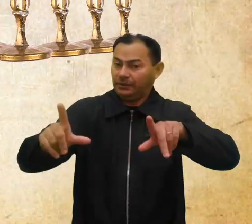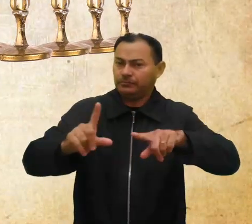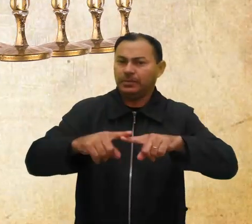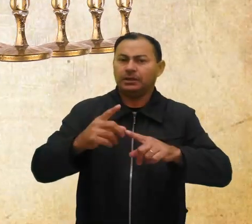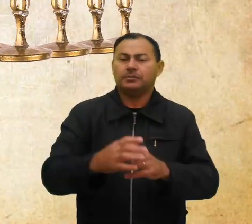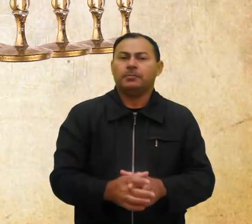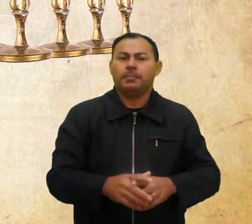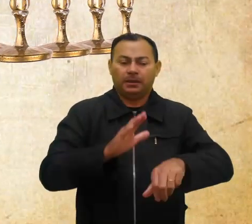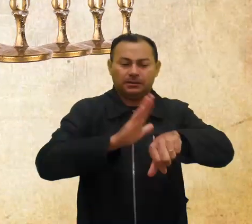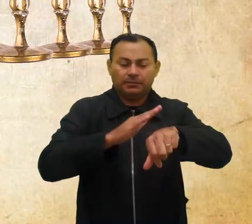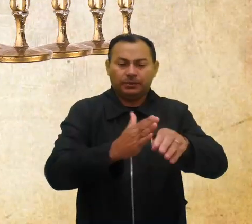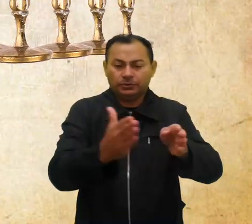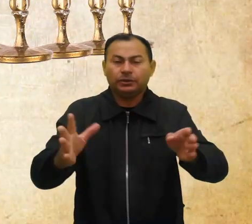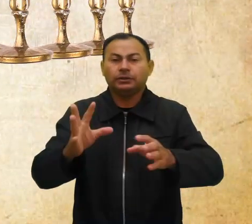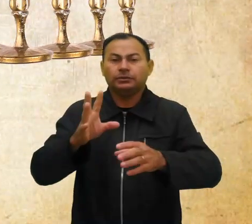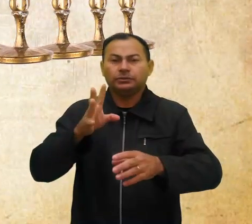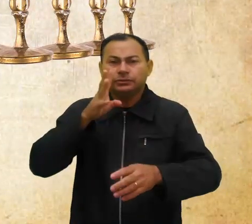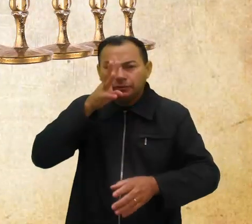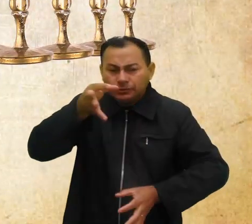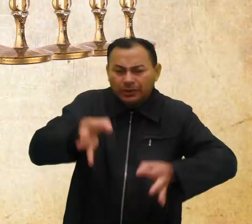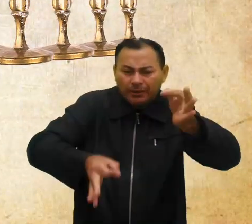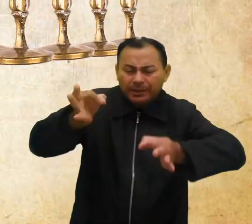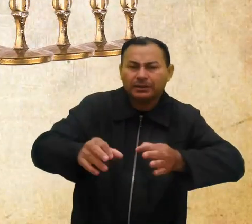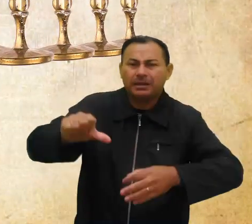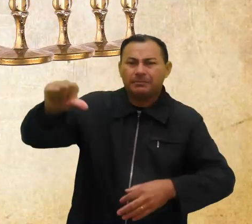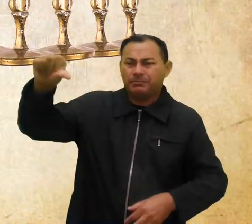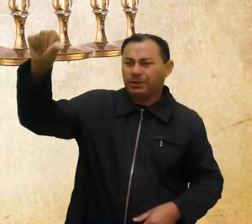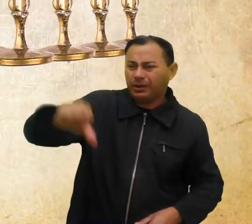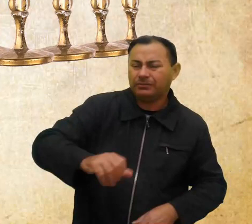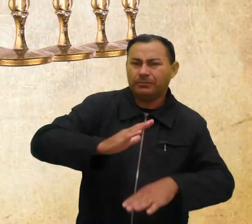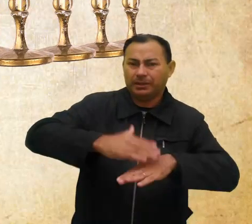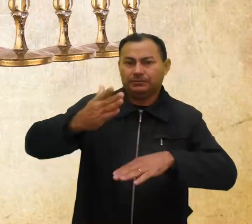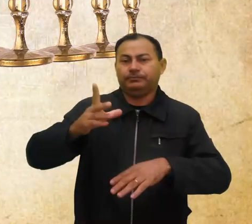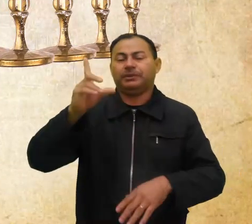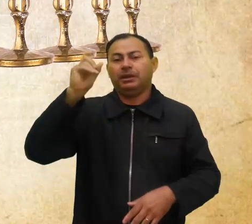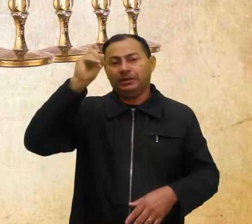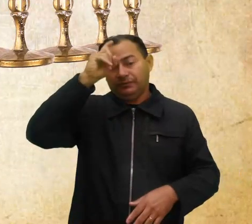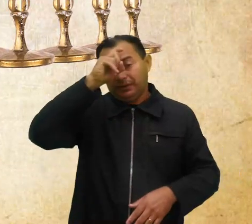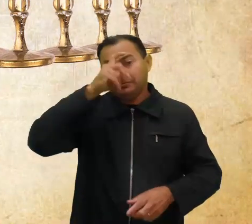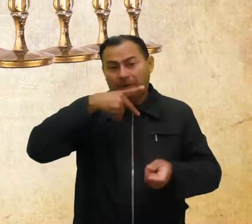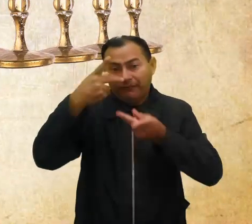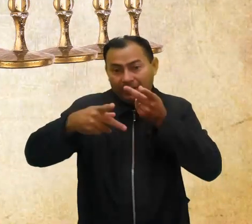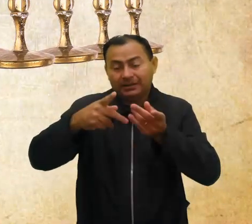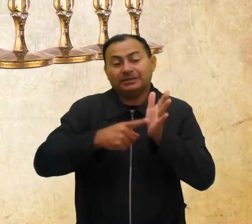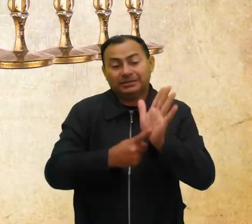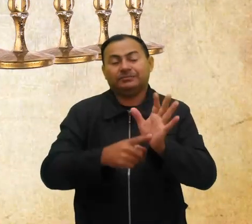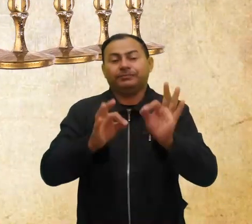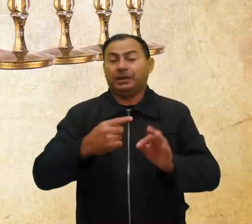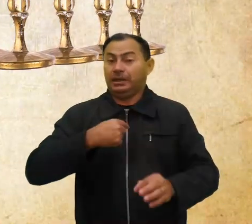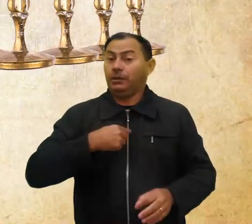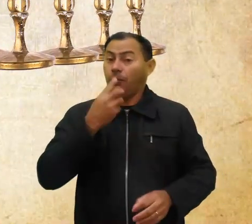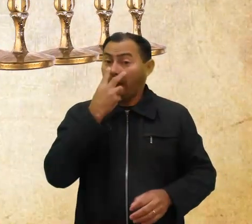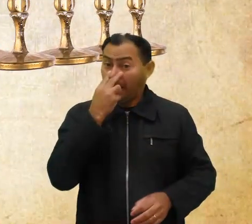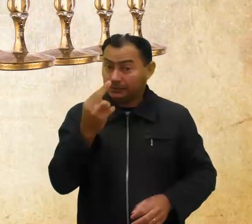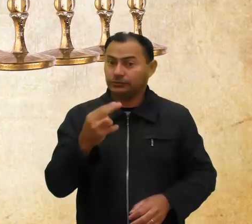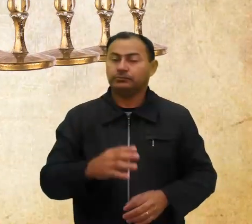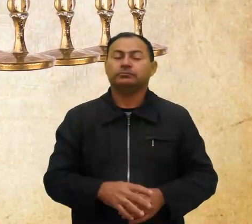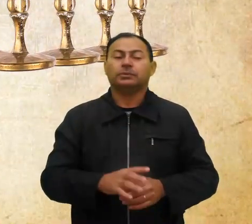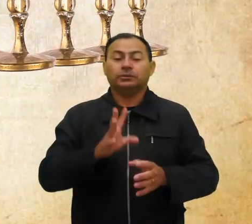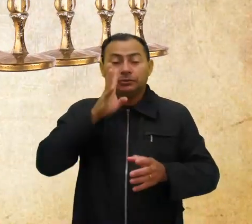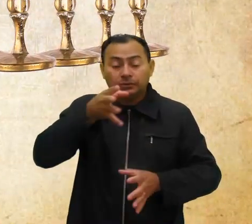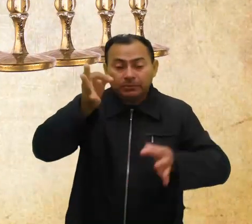Será que estes períodos de julgamento vão piorando? Difícil afirmar. Eu pessoalmente acho que os julgamentos